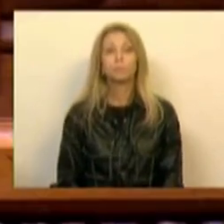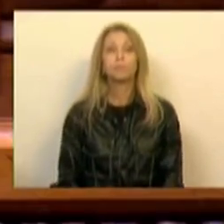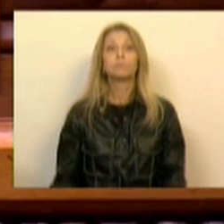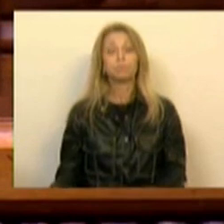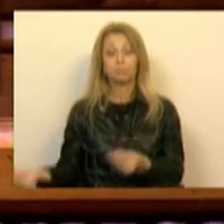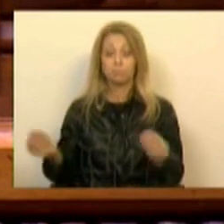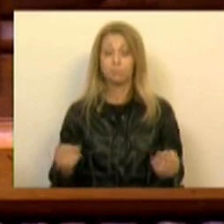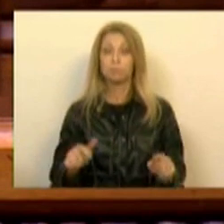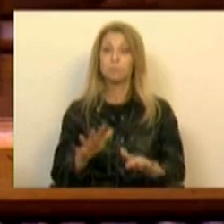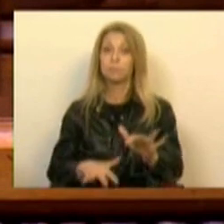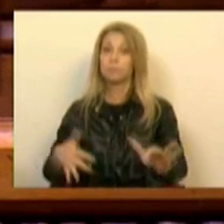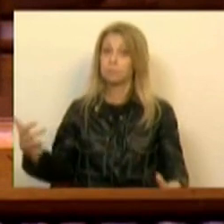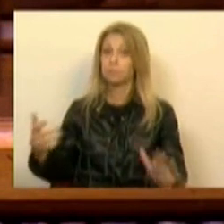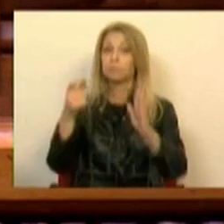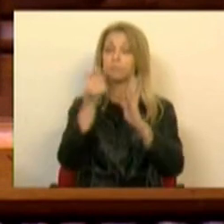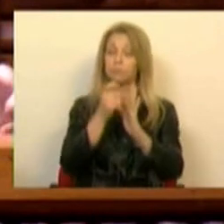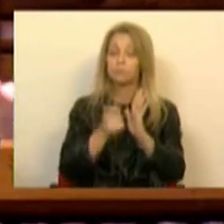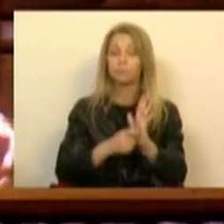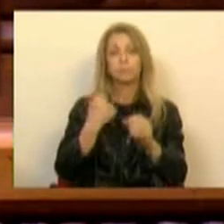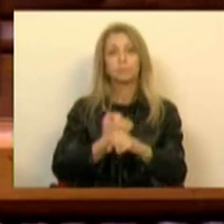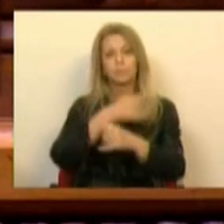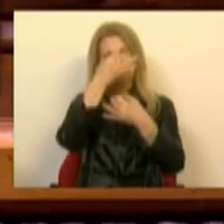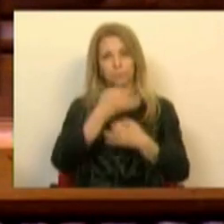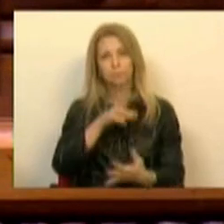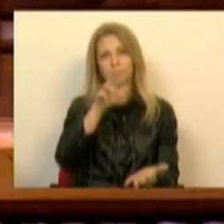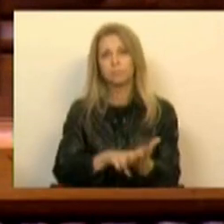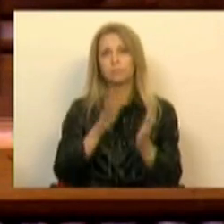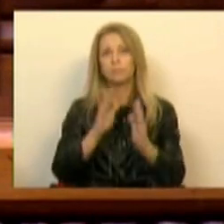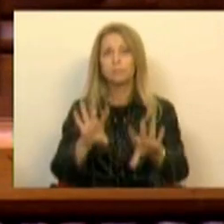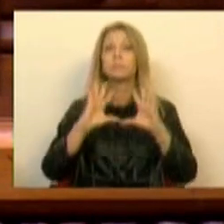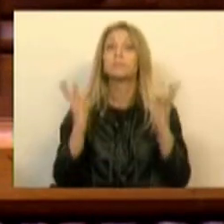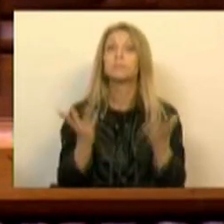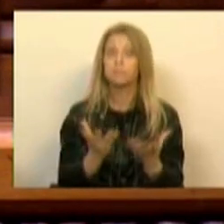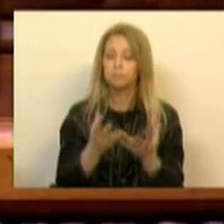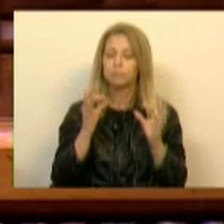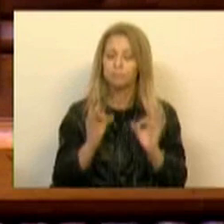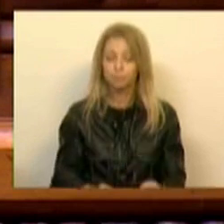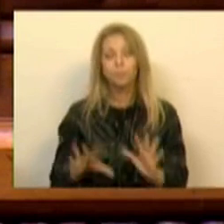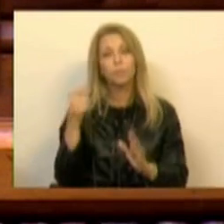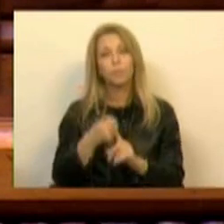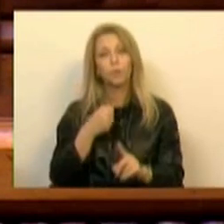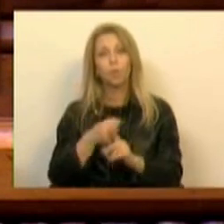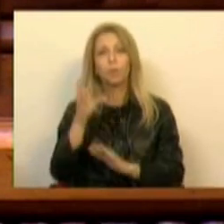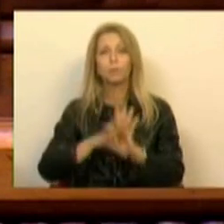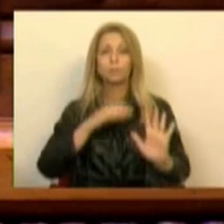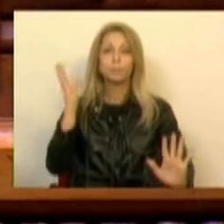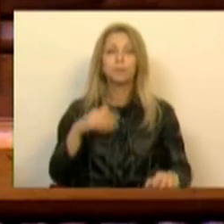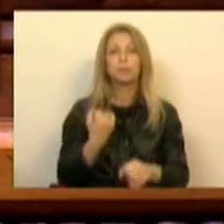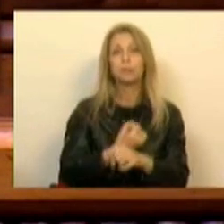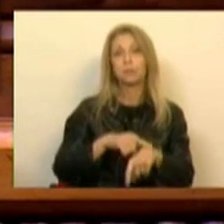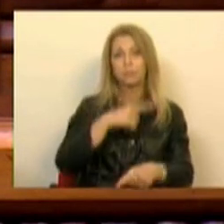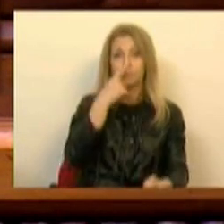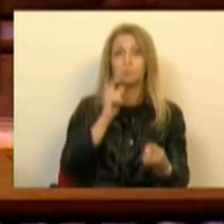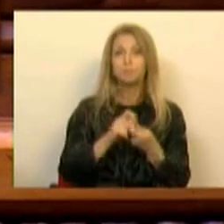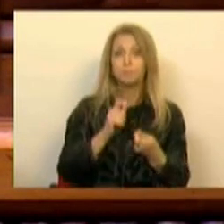Submetemos a esta Assembleia a agenda do trabalho digno, já aprovada na Generalidade, e vamos combater a precariedade e o trabalho temporário e